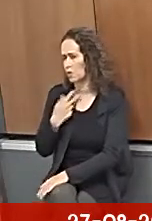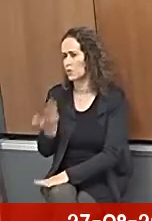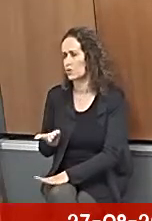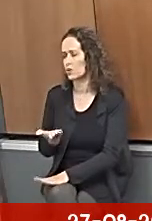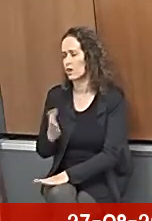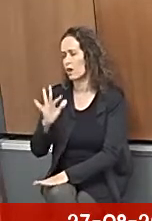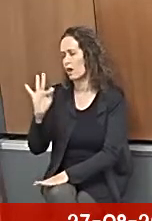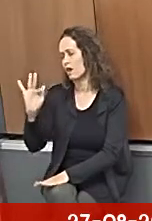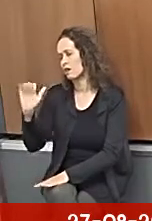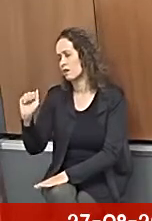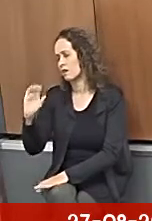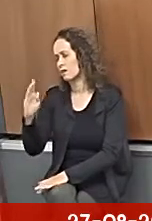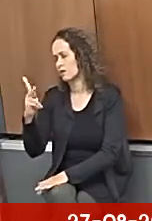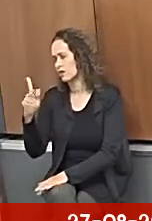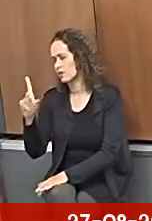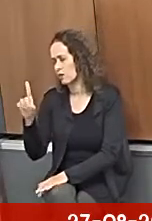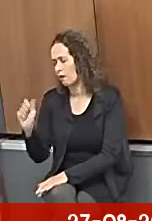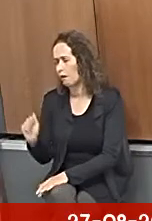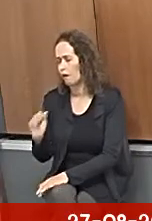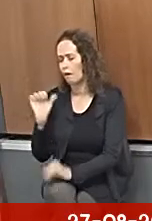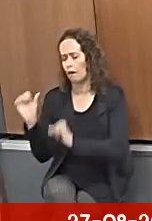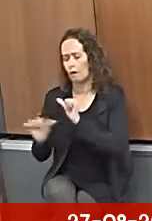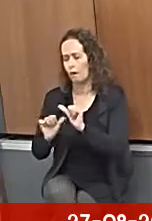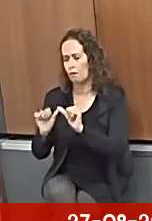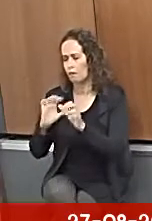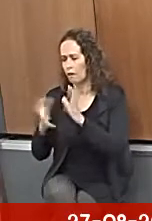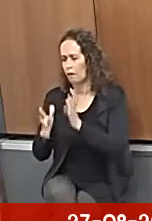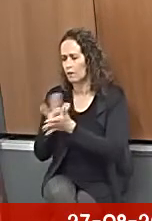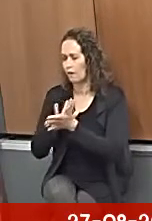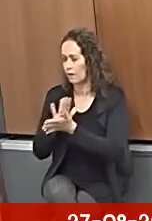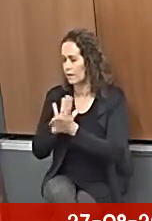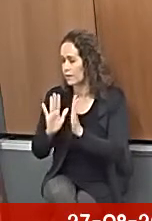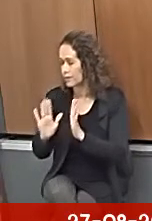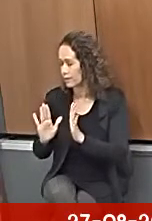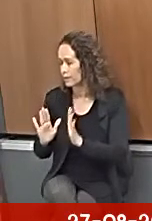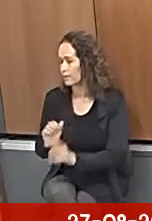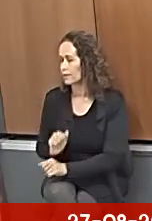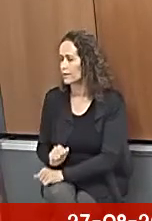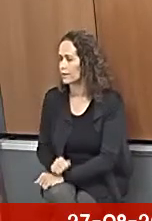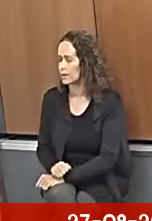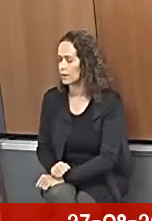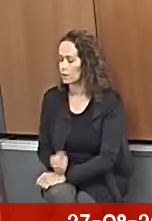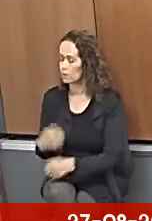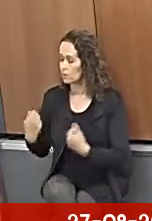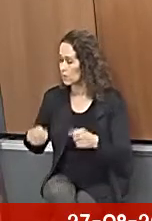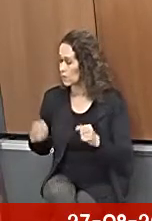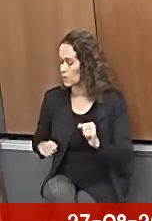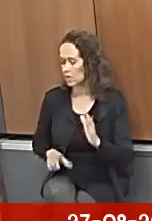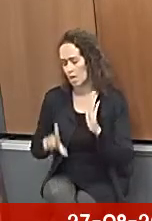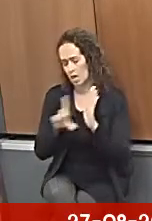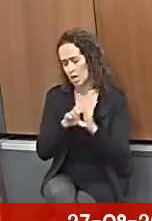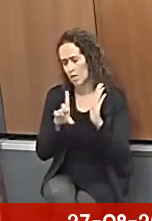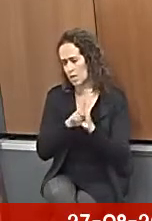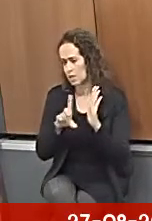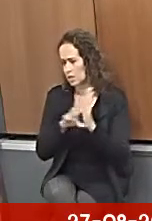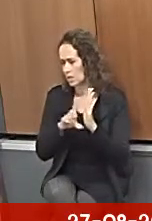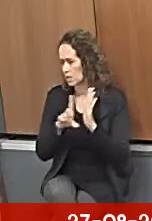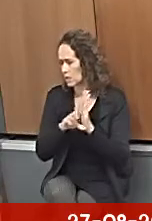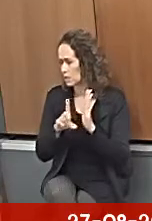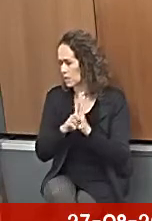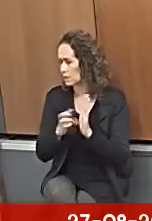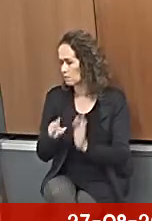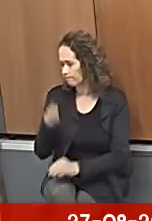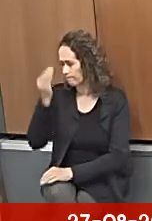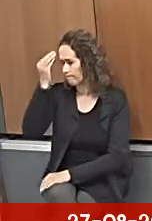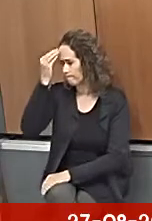se desculpe com todo respeito talvez atualizar em relação às leis até porque não é uma lei tão tão tão